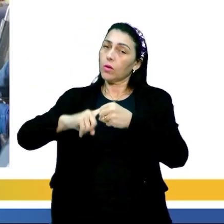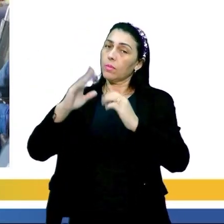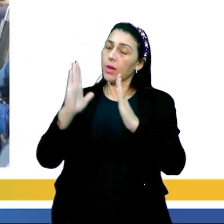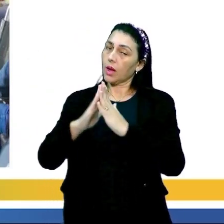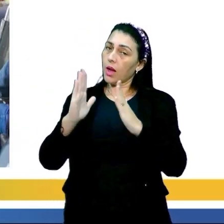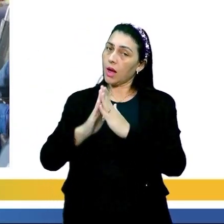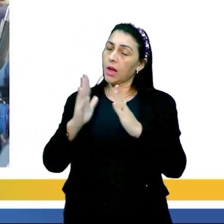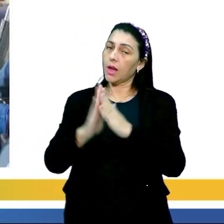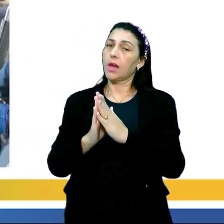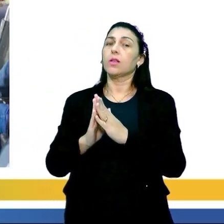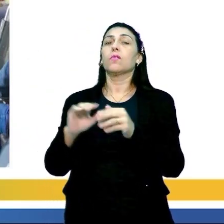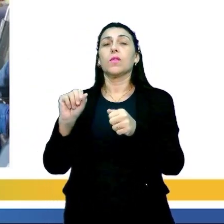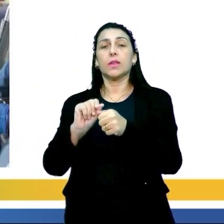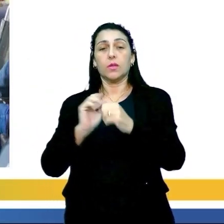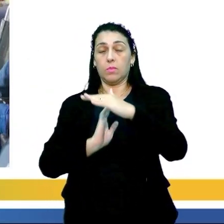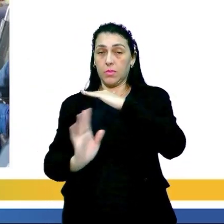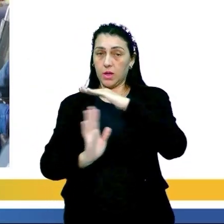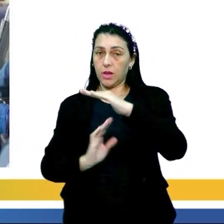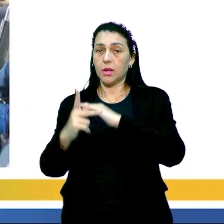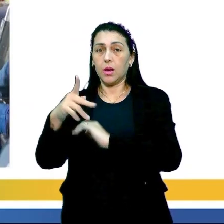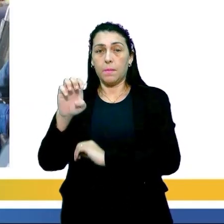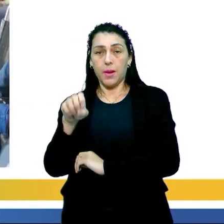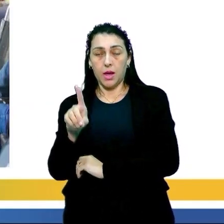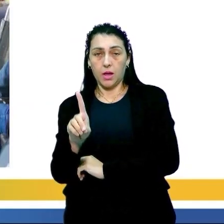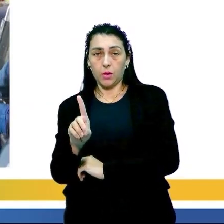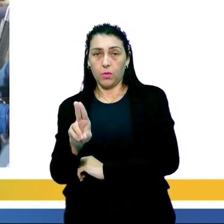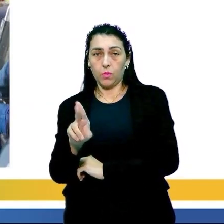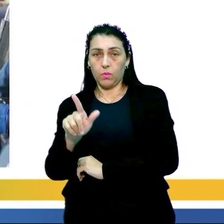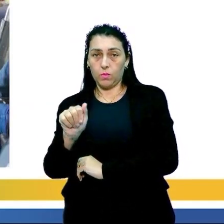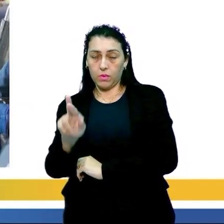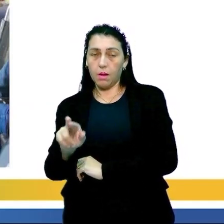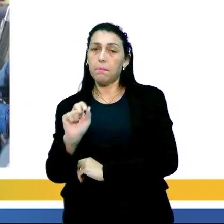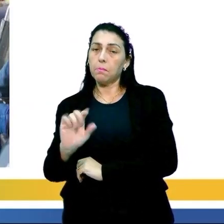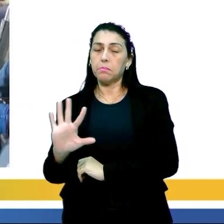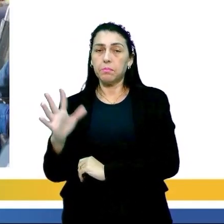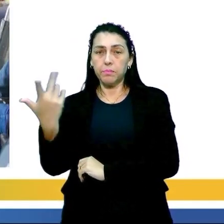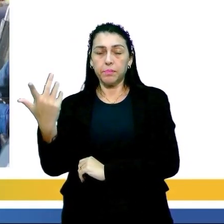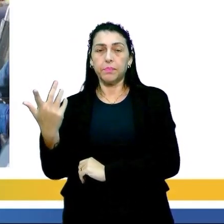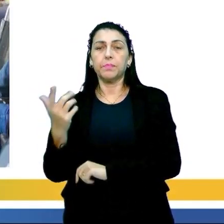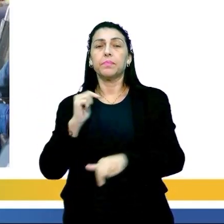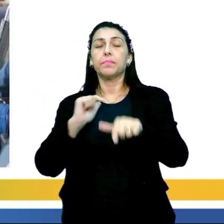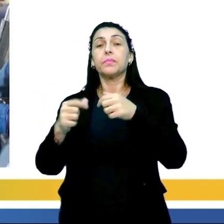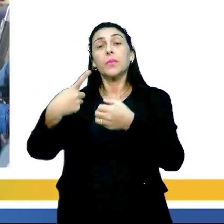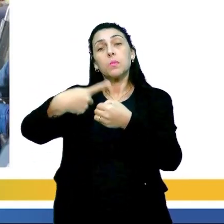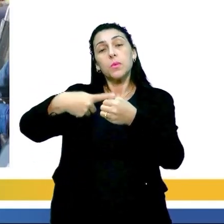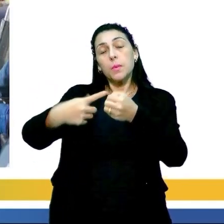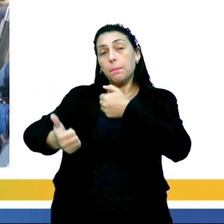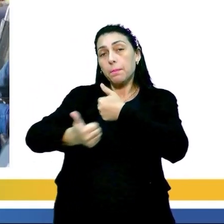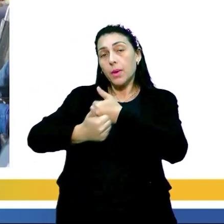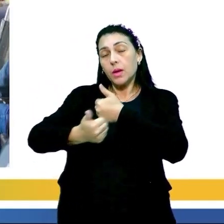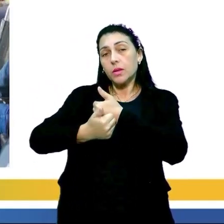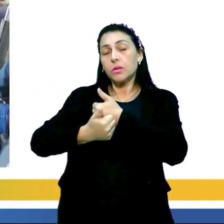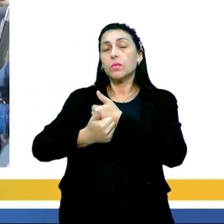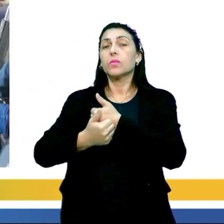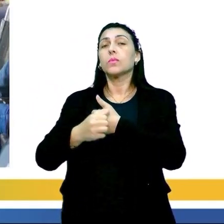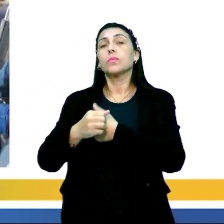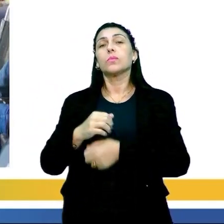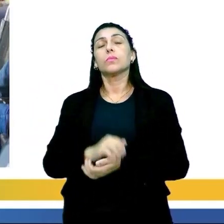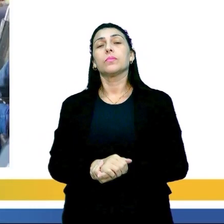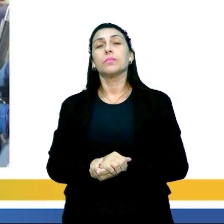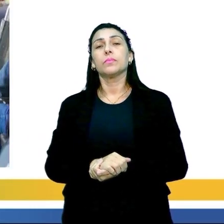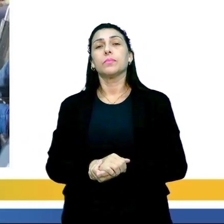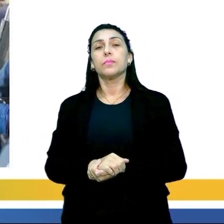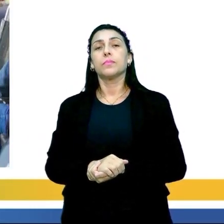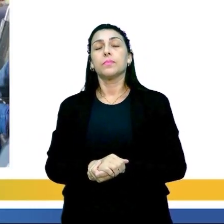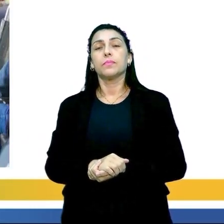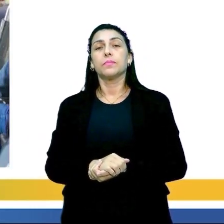migração pendular. Pode acontecer também quando você trabalha em municípios próximos, né, ou distritos